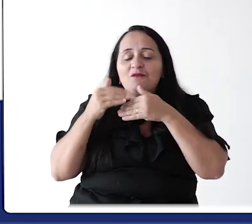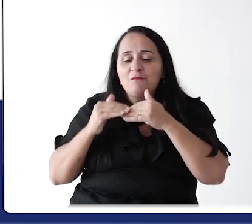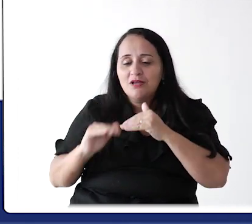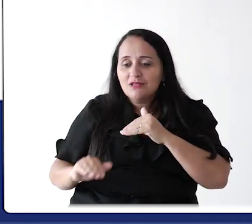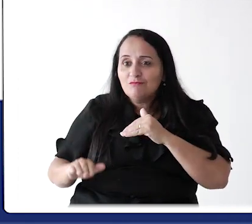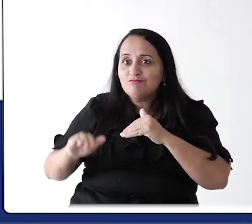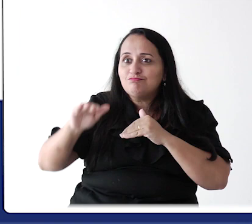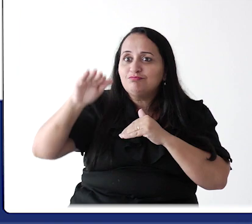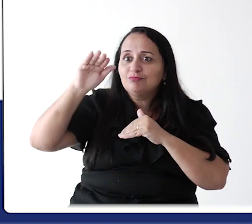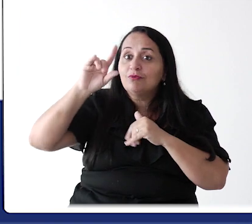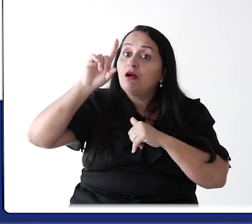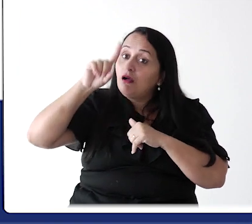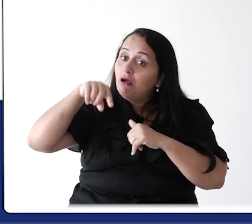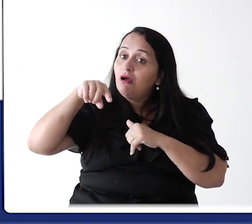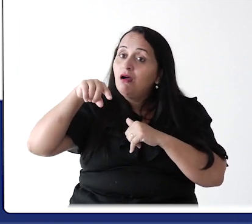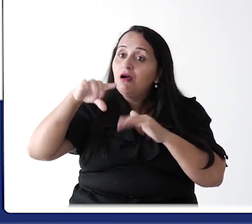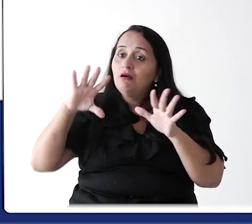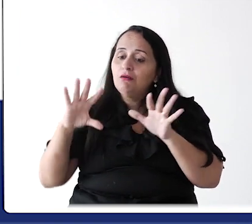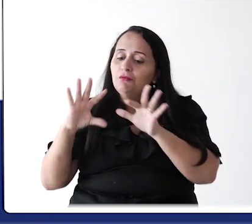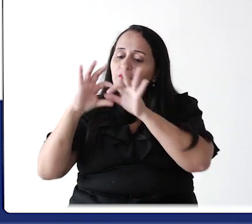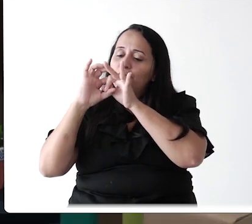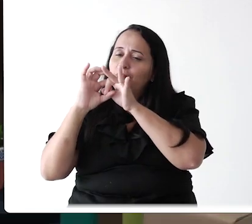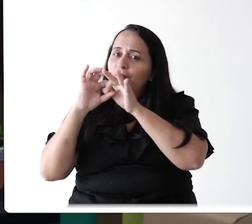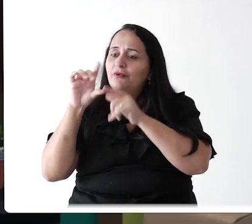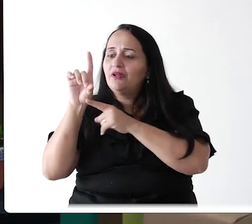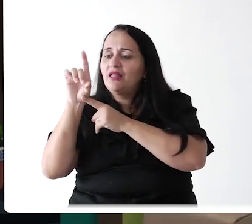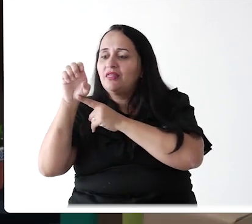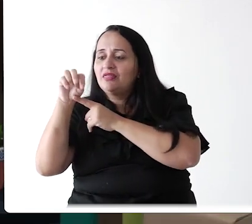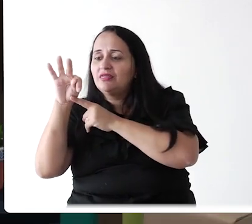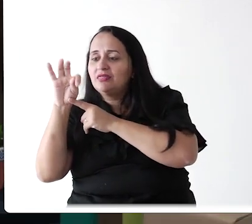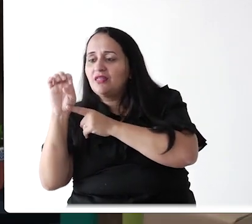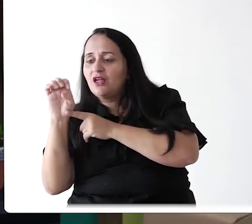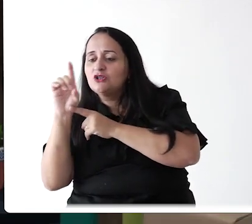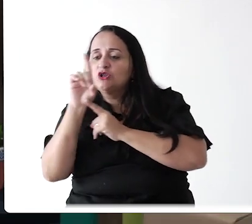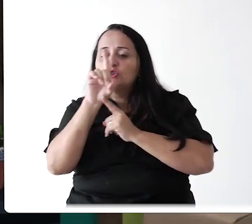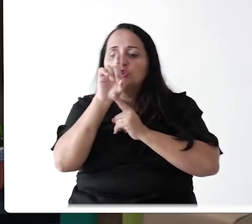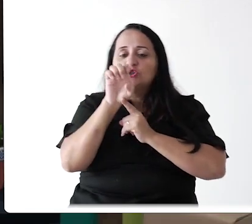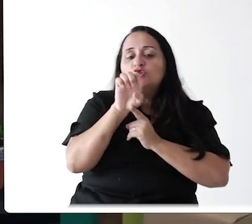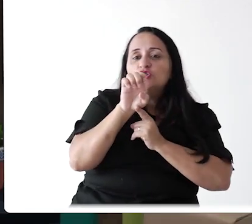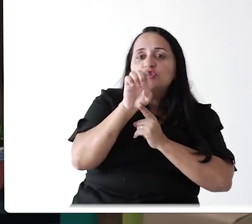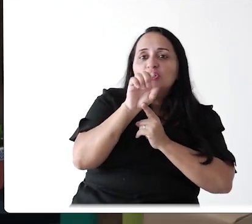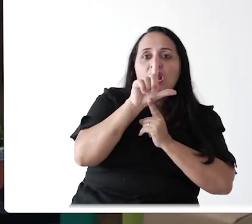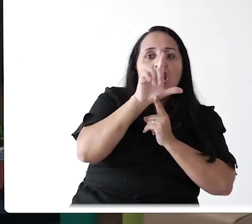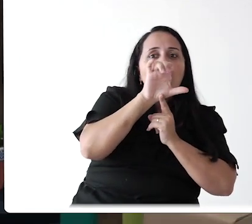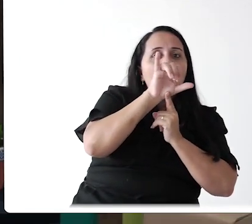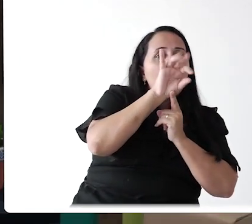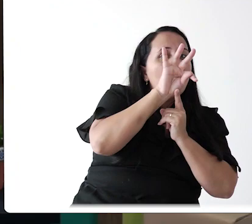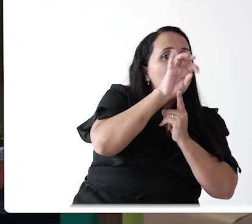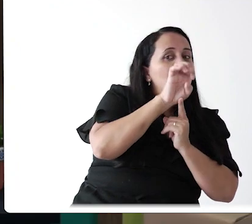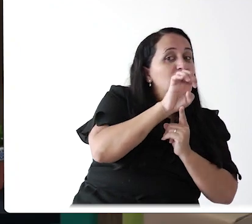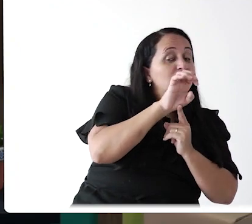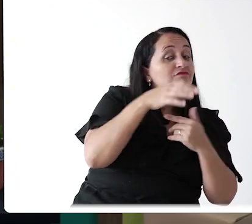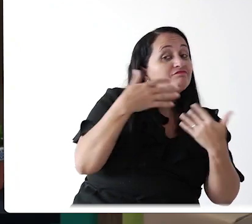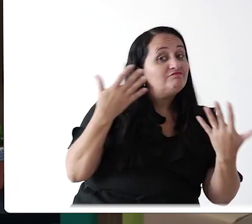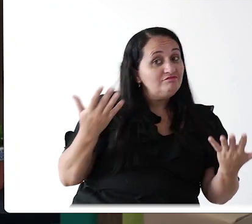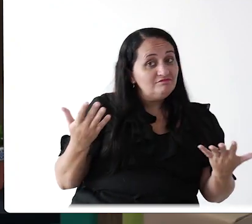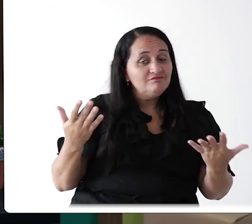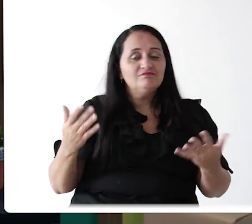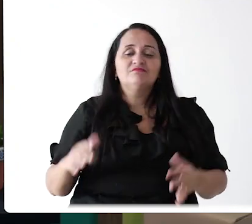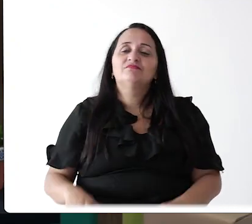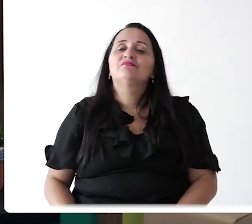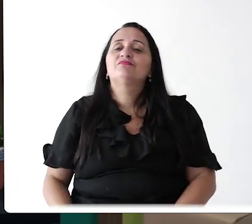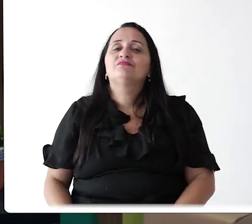uma frase a outra, ok? Vamos a mais um texto para identificar